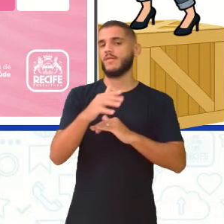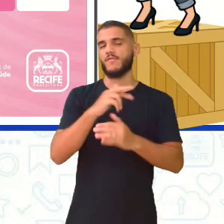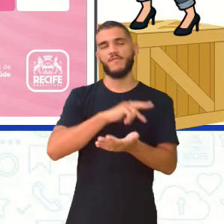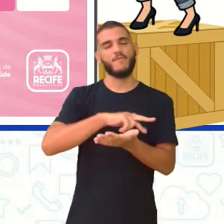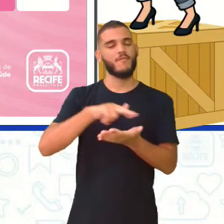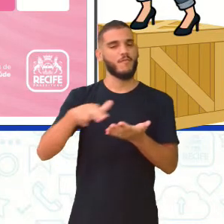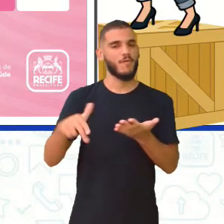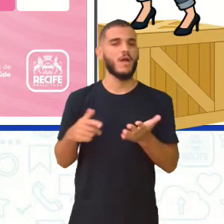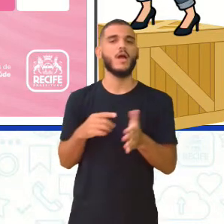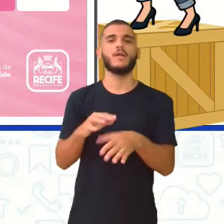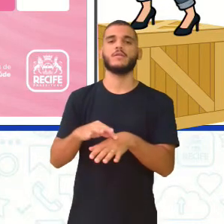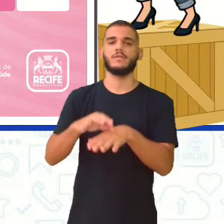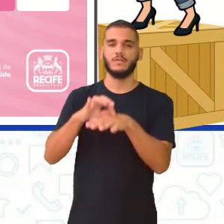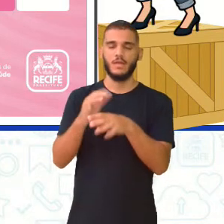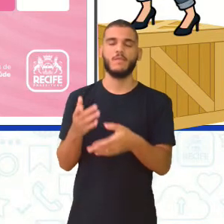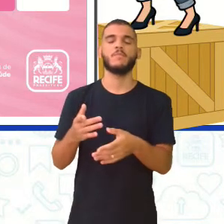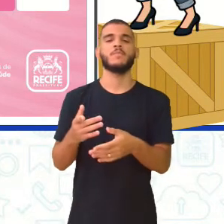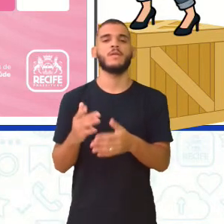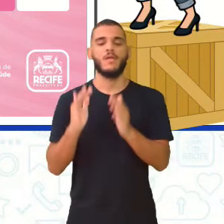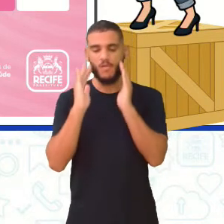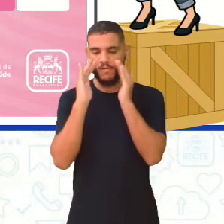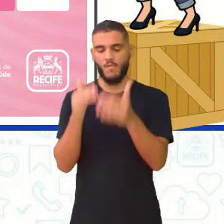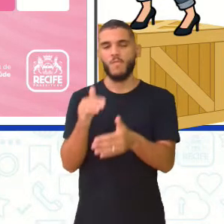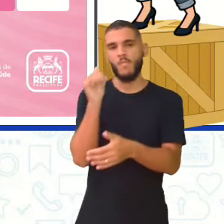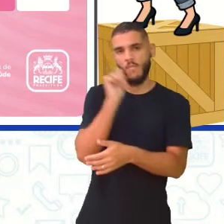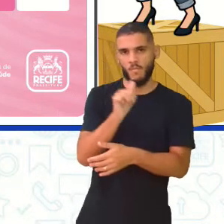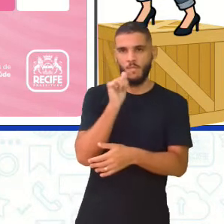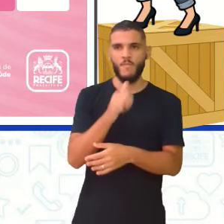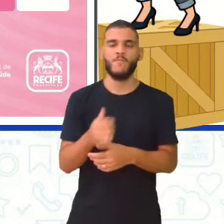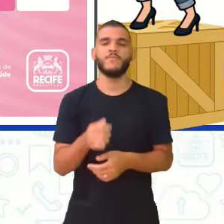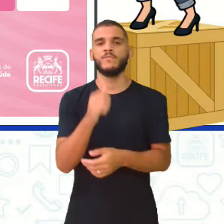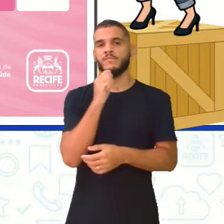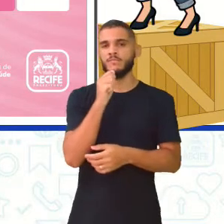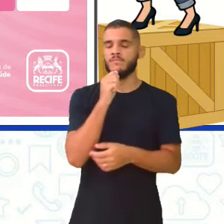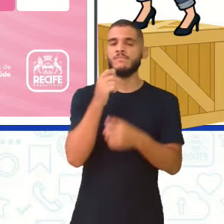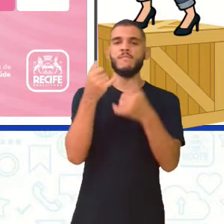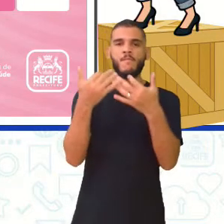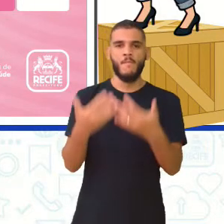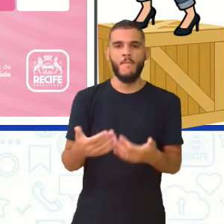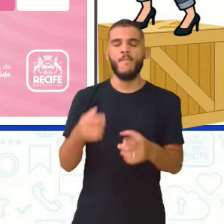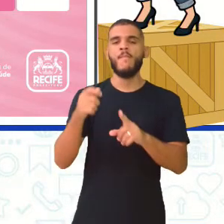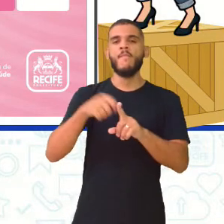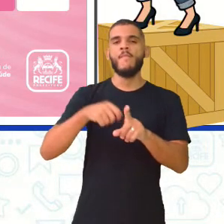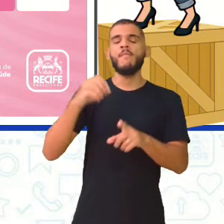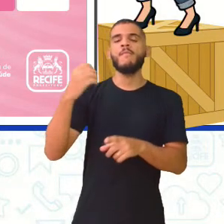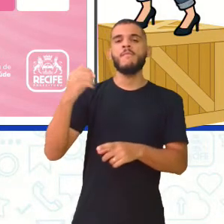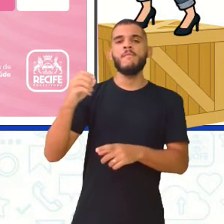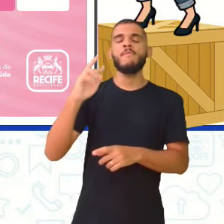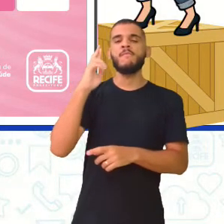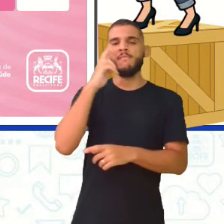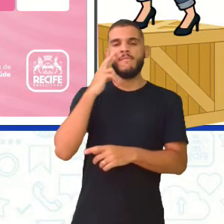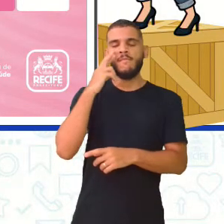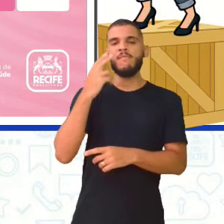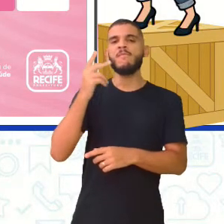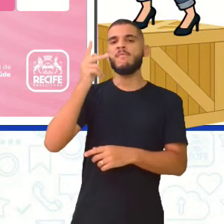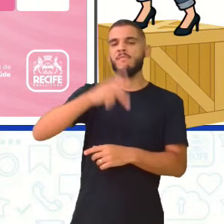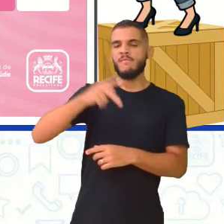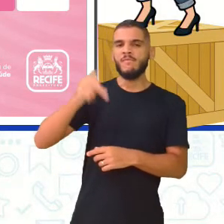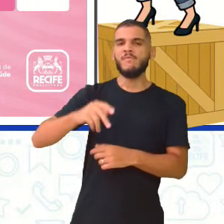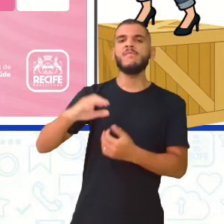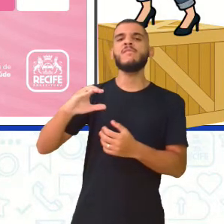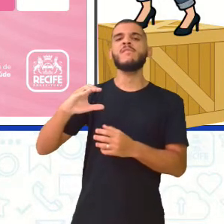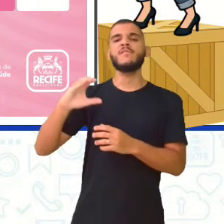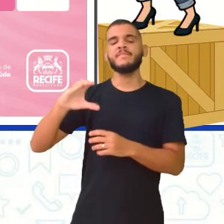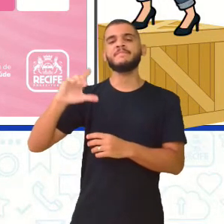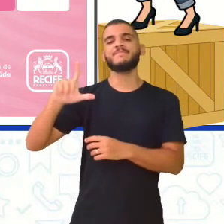voltados aí à saúde da mulher. Mas, para a gente ainda falar um pouquinho a respeito desse Outubro Rosa, eu vou chamar a professora Cláudia, que ela vai dar as